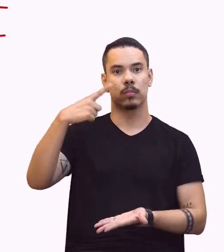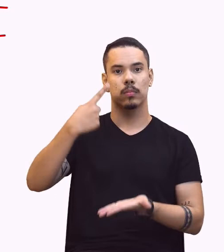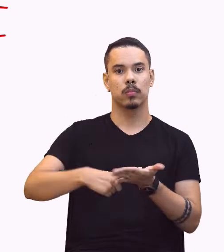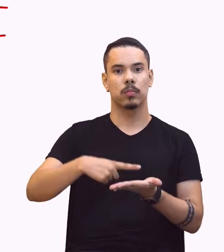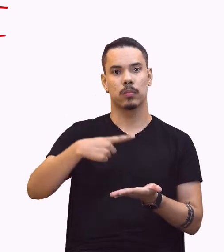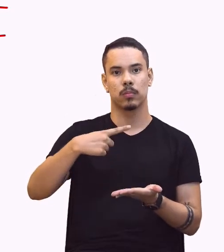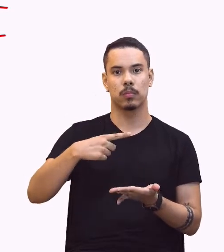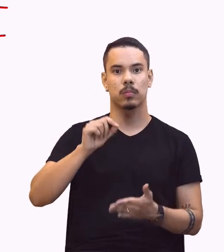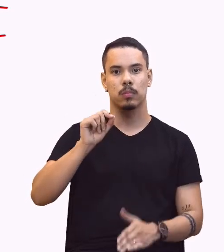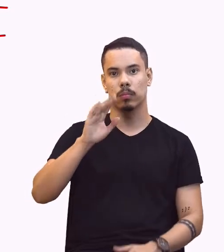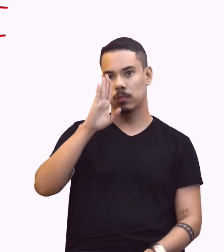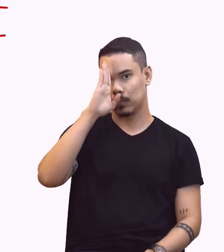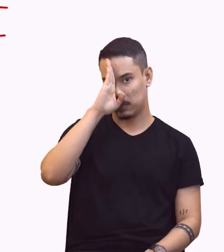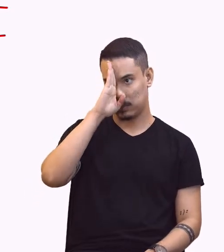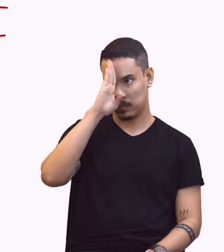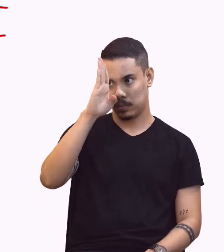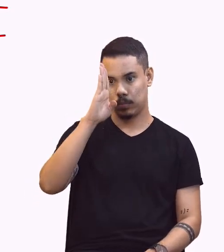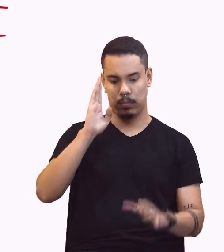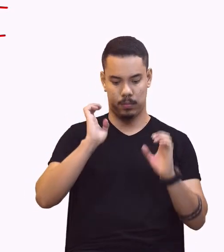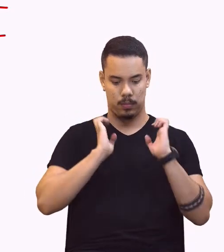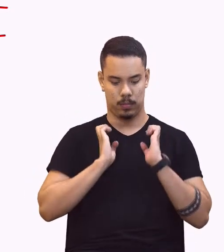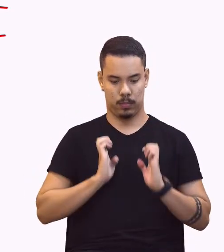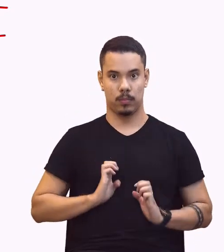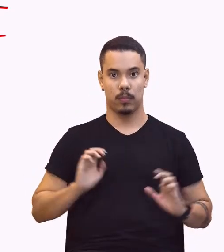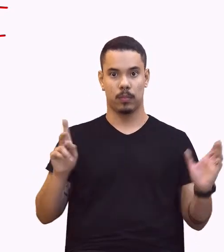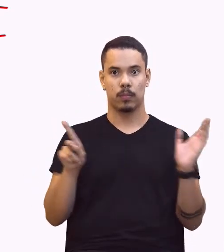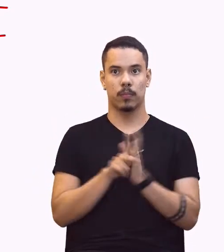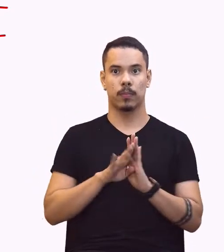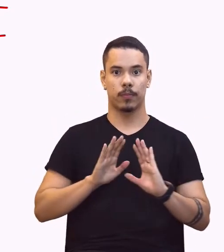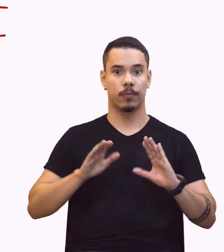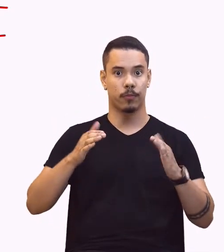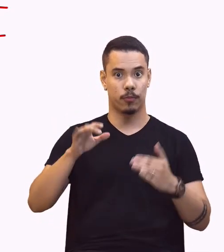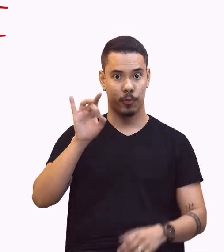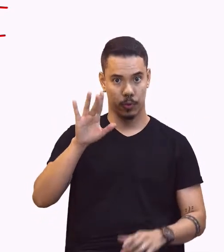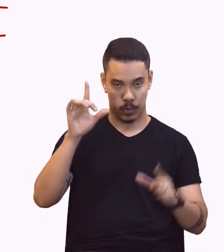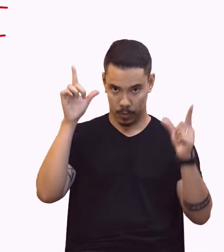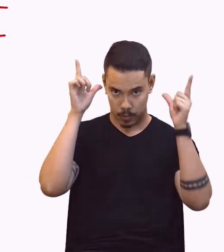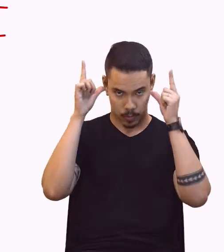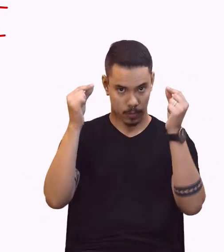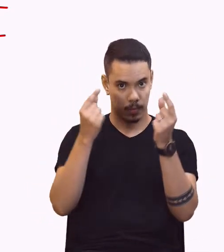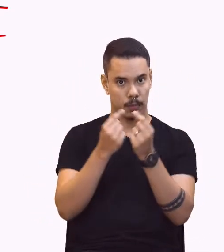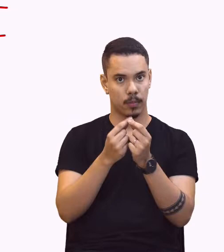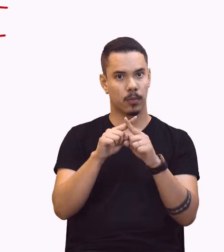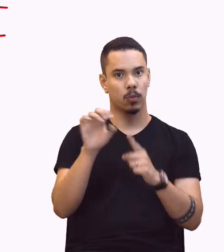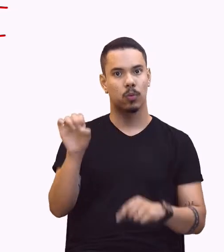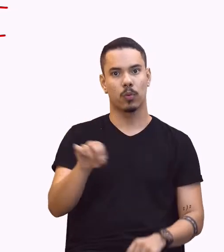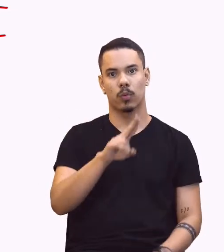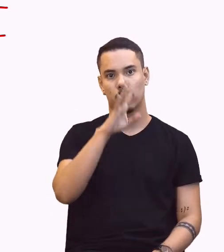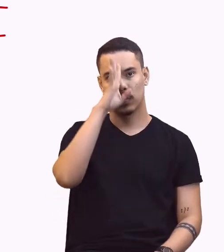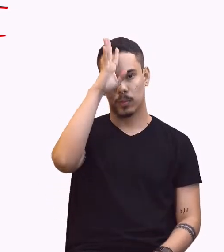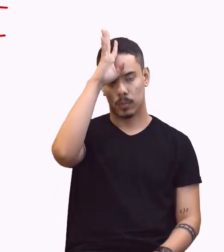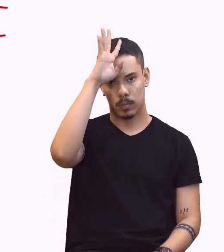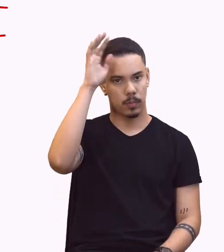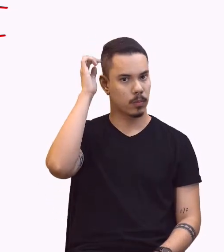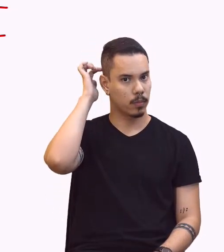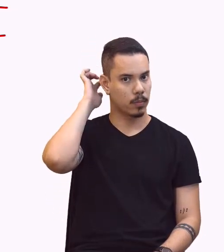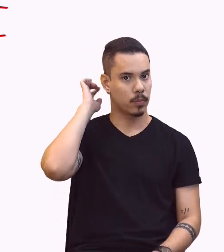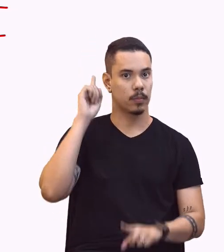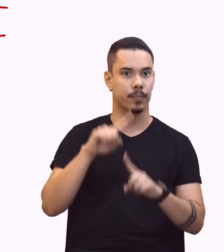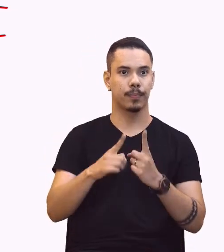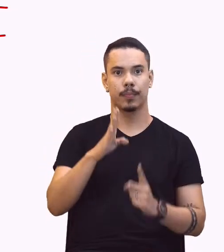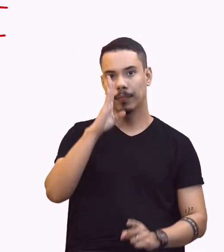um princípio ético voltado não para os gregos, para os romanos, mas um princípio ético voltado